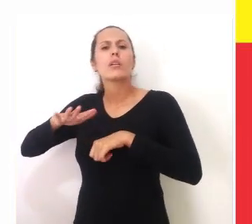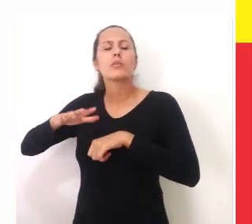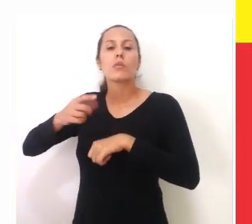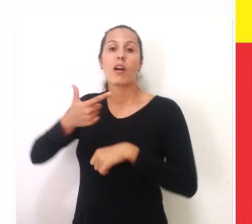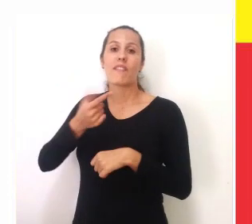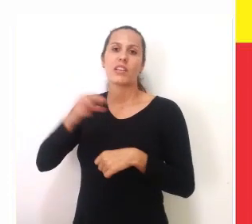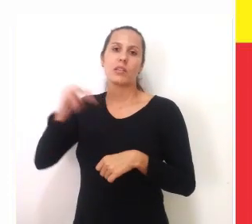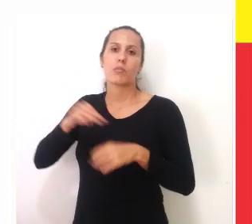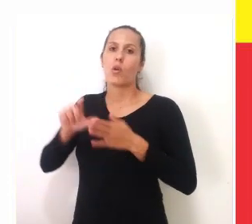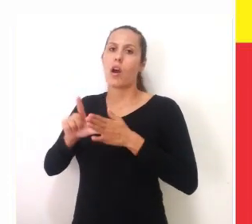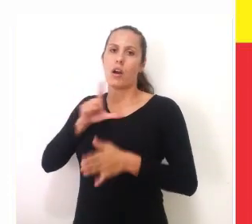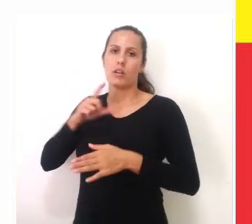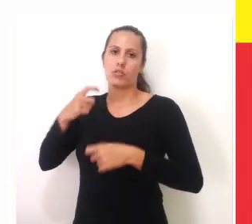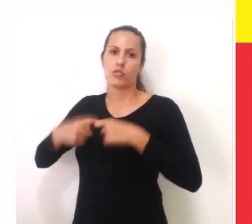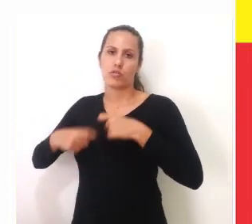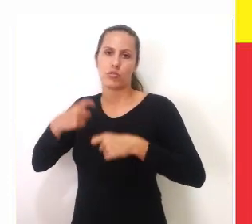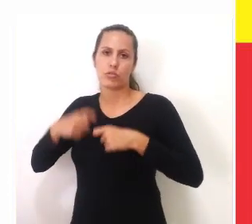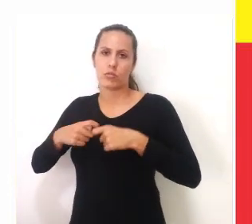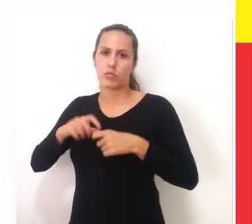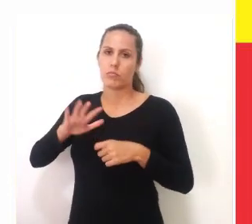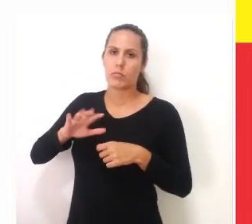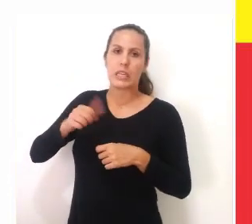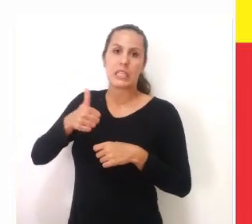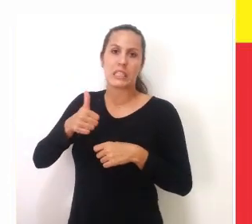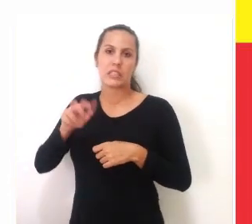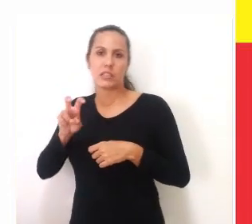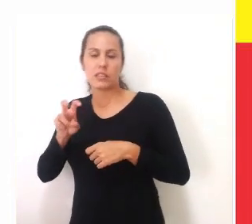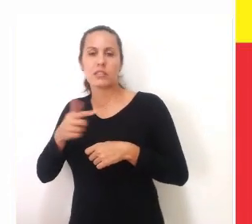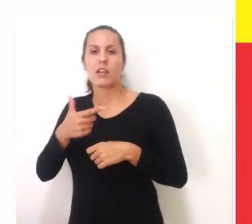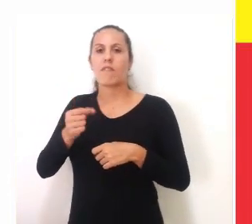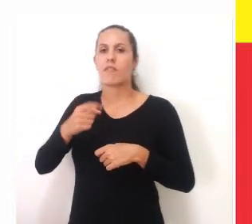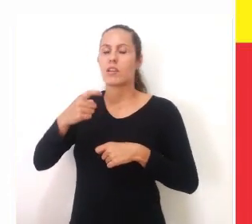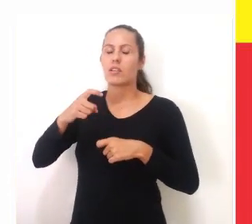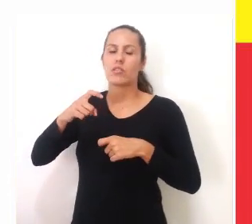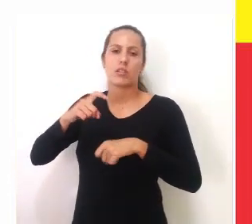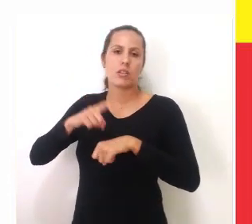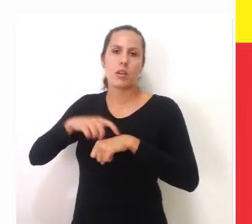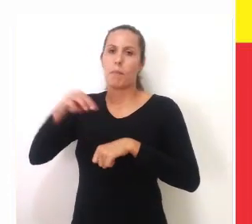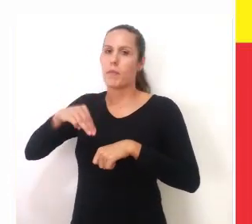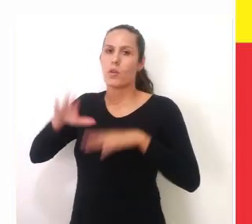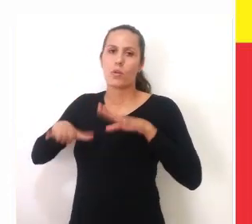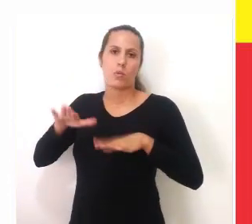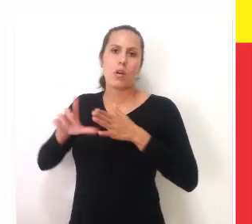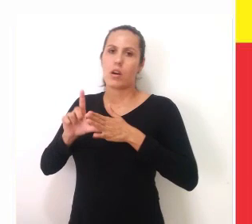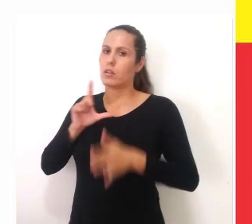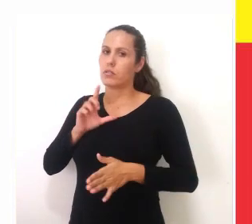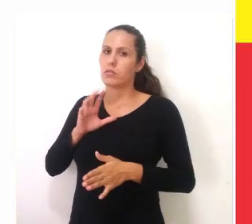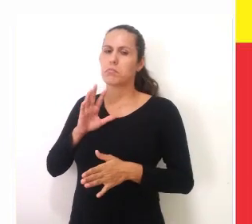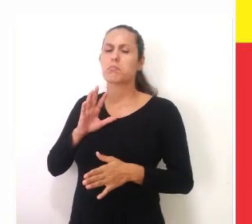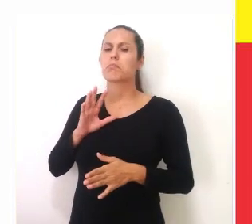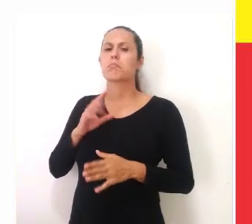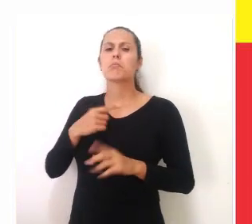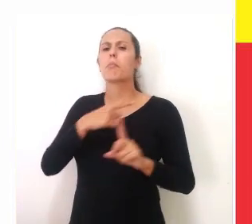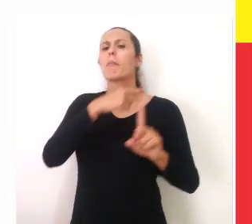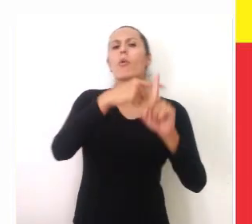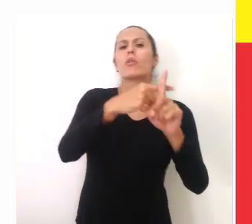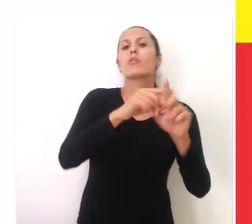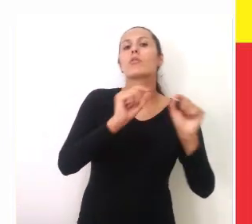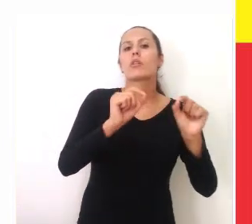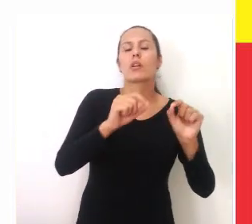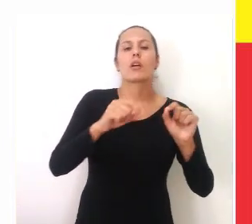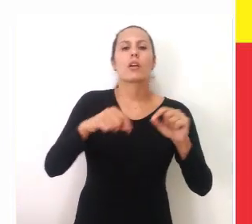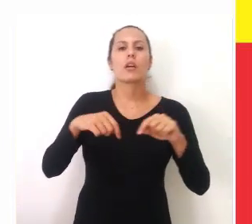relação sexual. Quanto tempo antes? 20 minutos a 15 minutos. Quais são